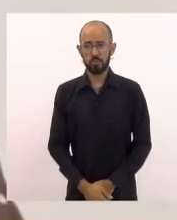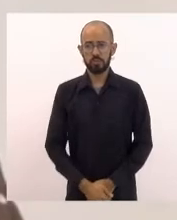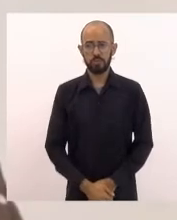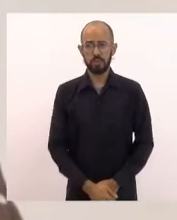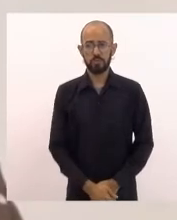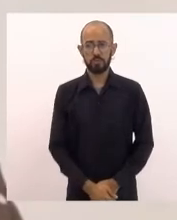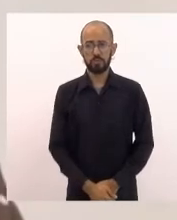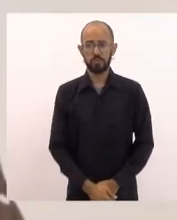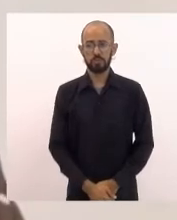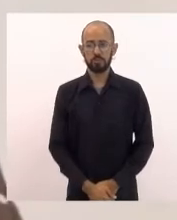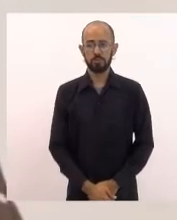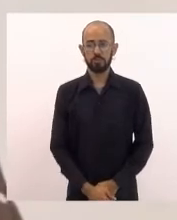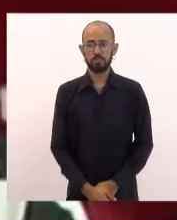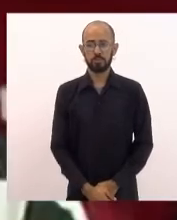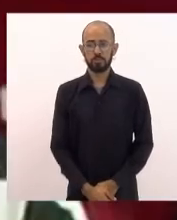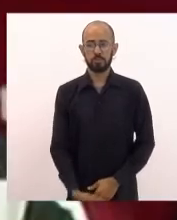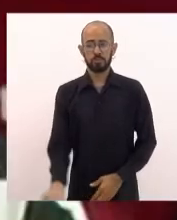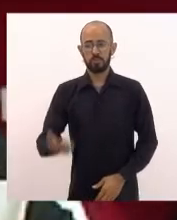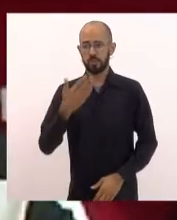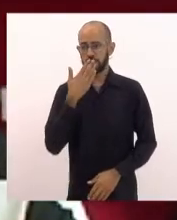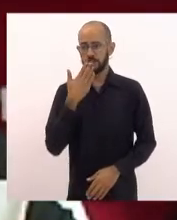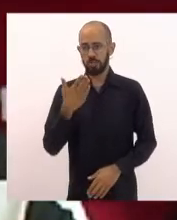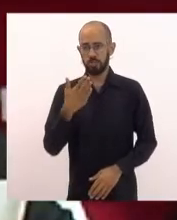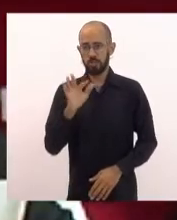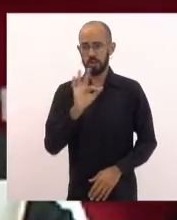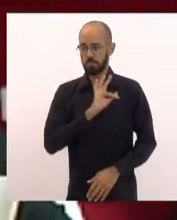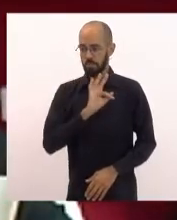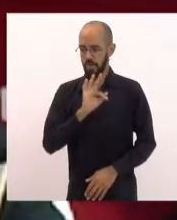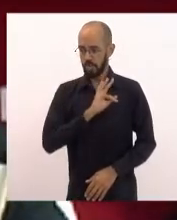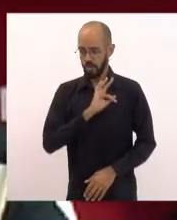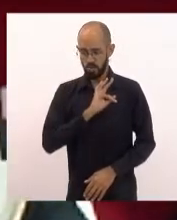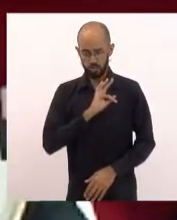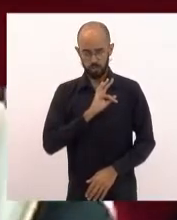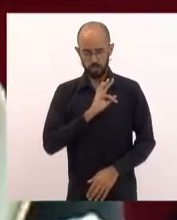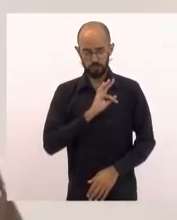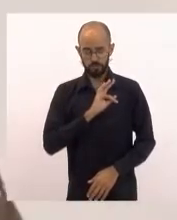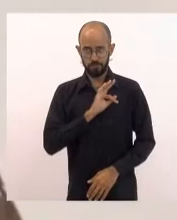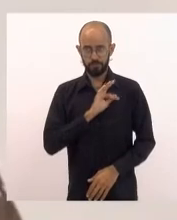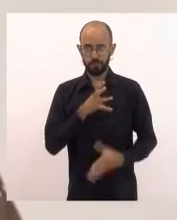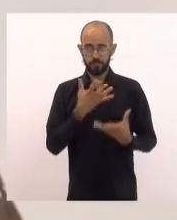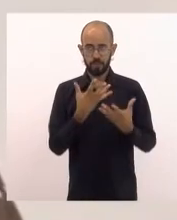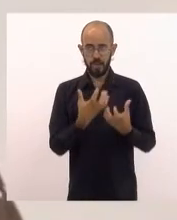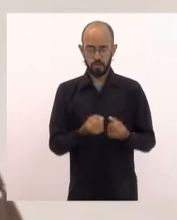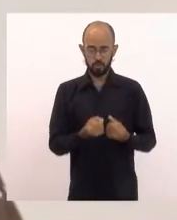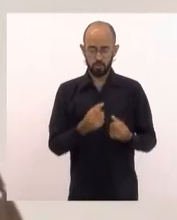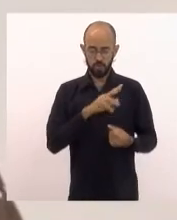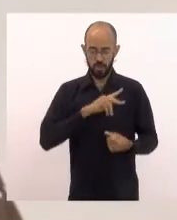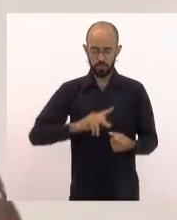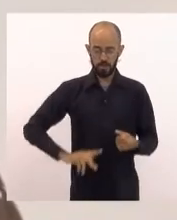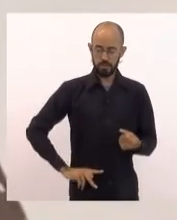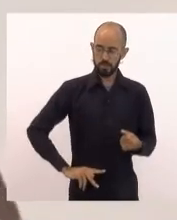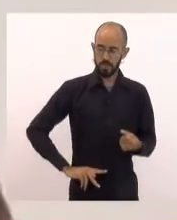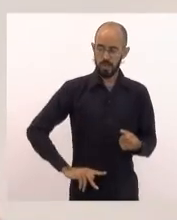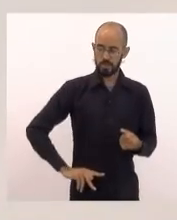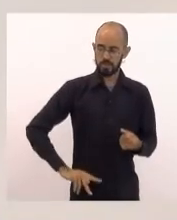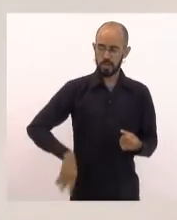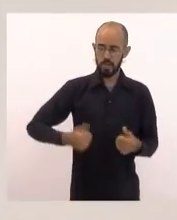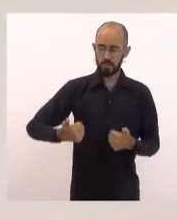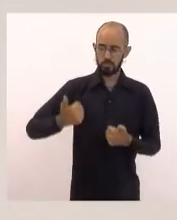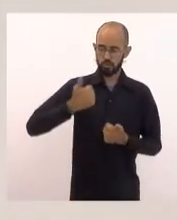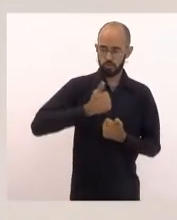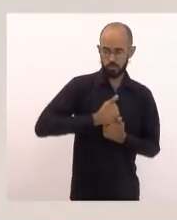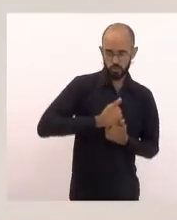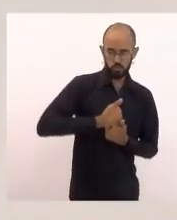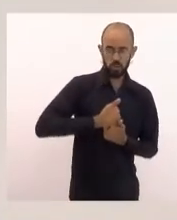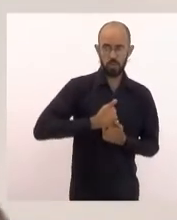Então, eu pedi à nossa querida deputada Marta Rocha que assumisse a presidência, porque a próxima inscrita sou